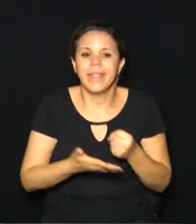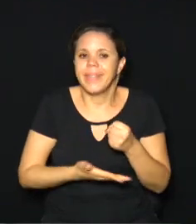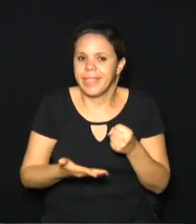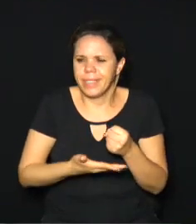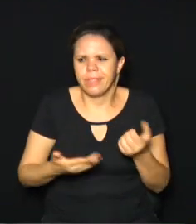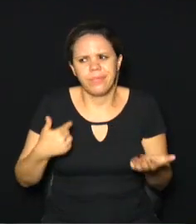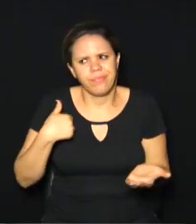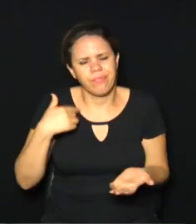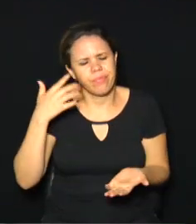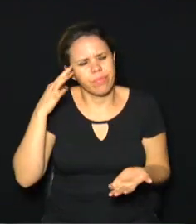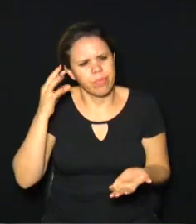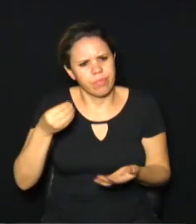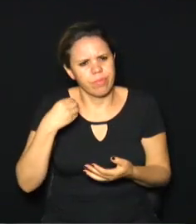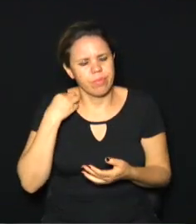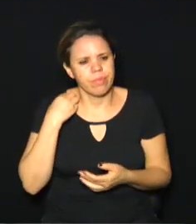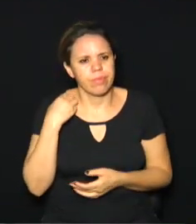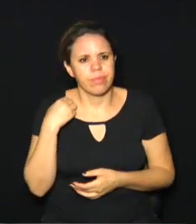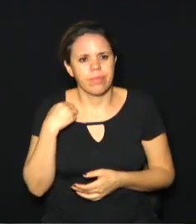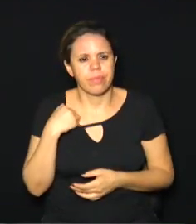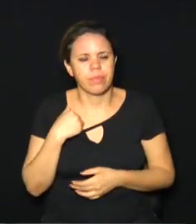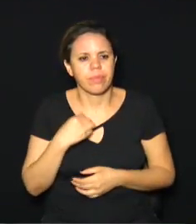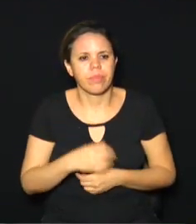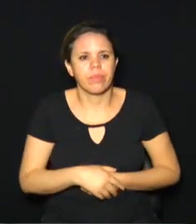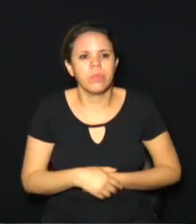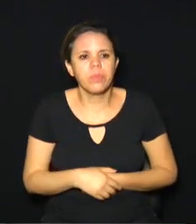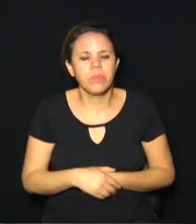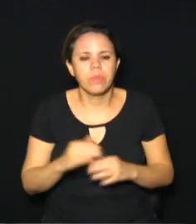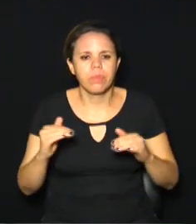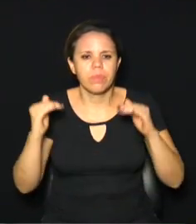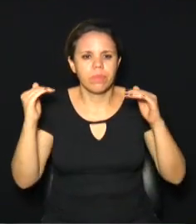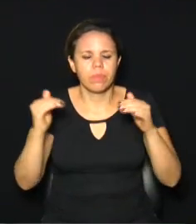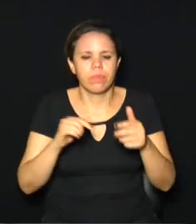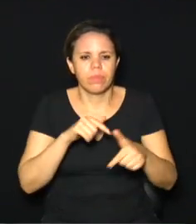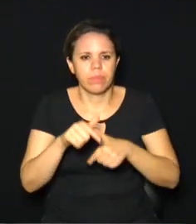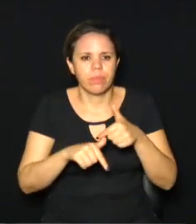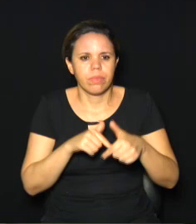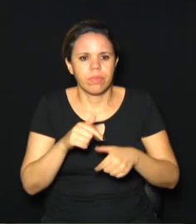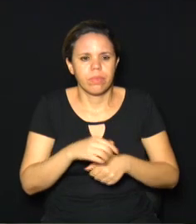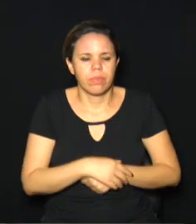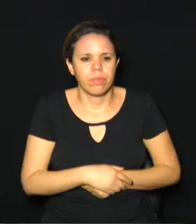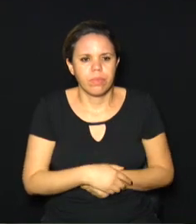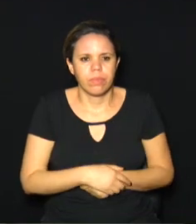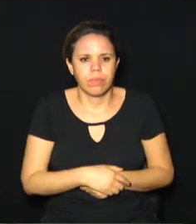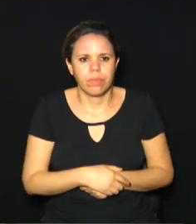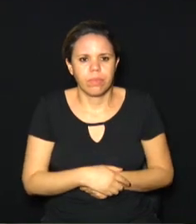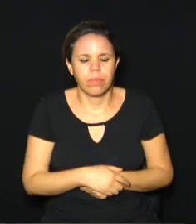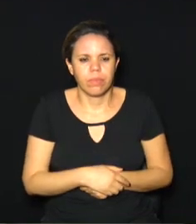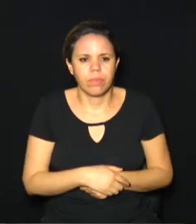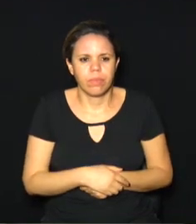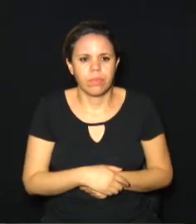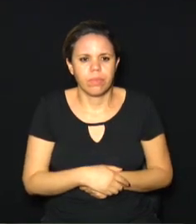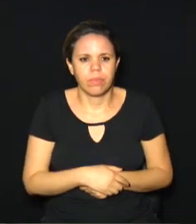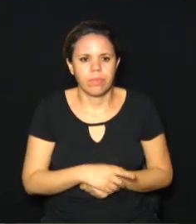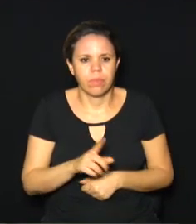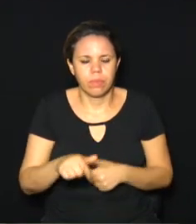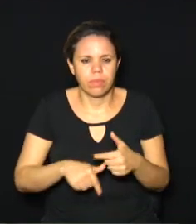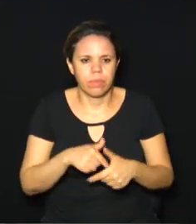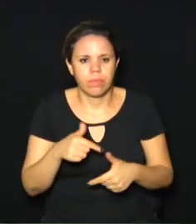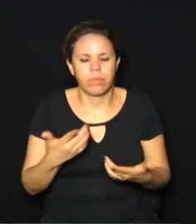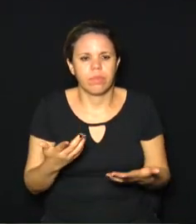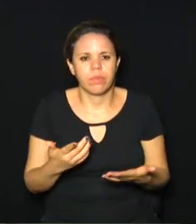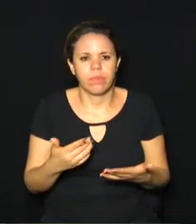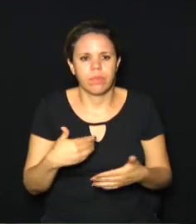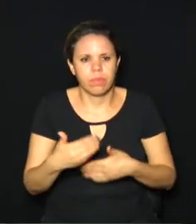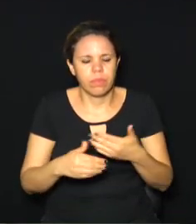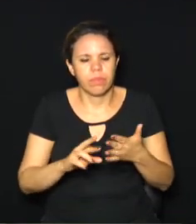entendi, e com a supressão das atividades que eram atividades extras, né,